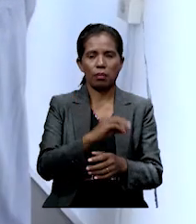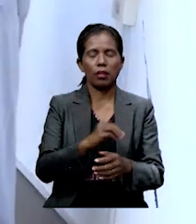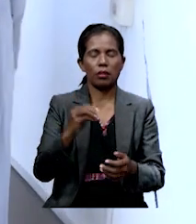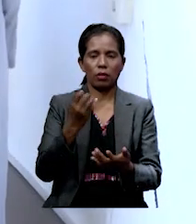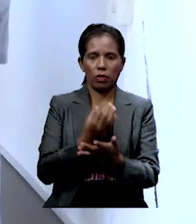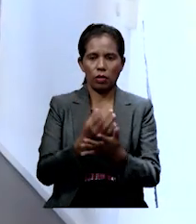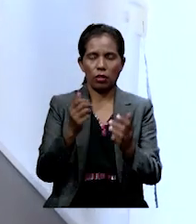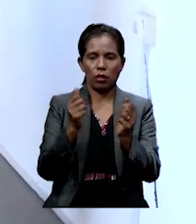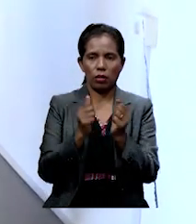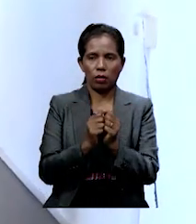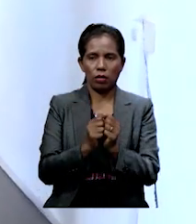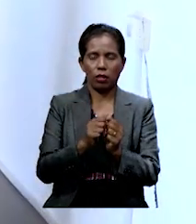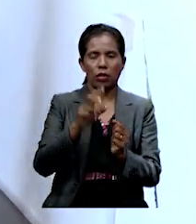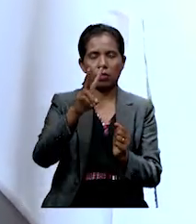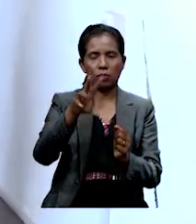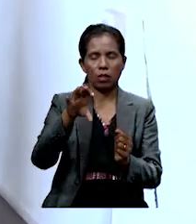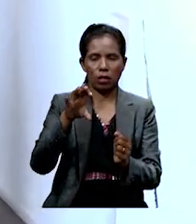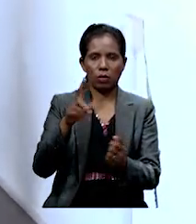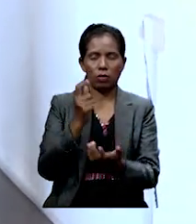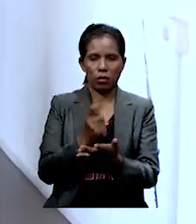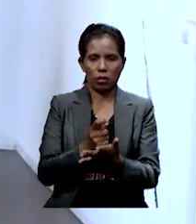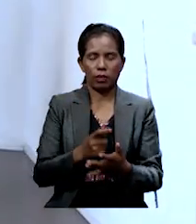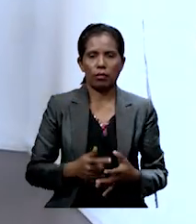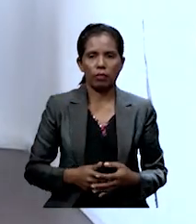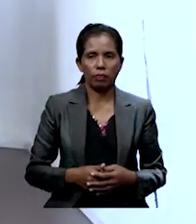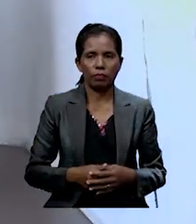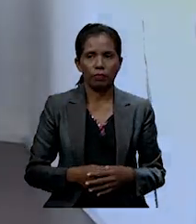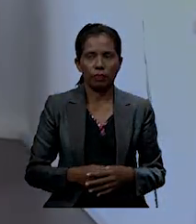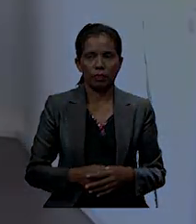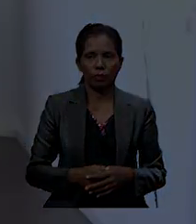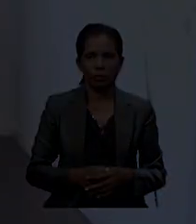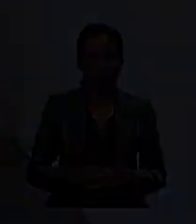americano rihung atus ruar recém. Felicitas Borges, Jaime dos Santos, GMN.